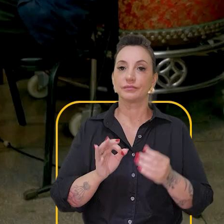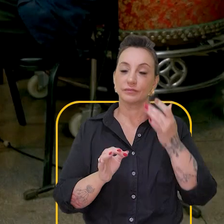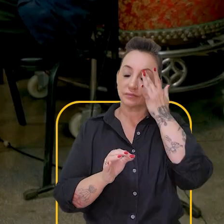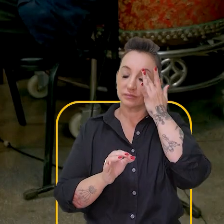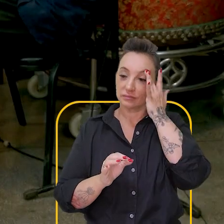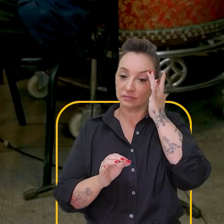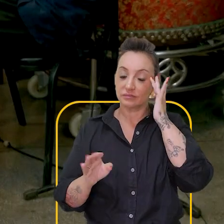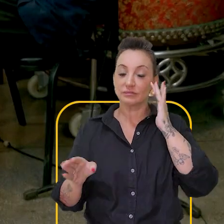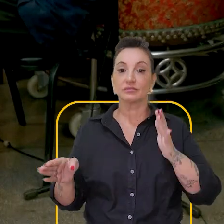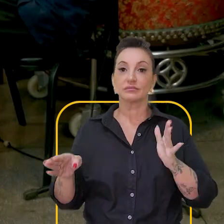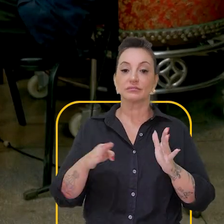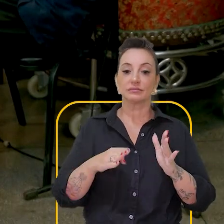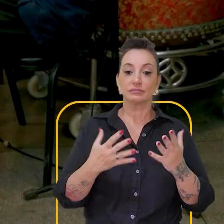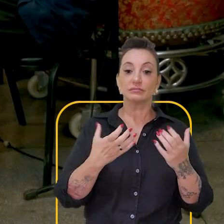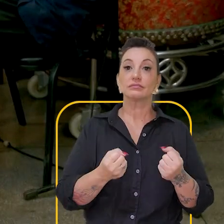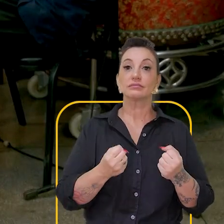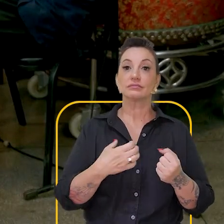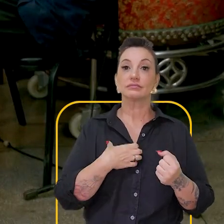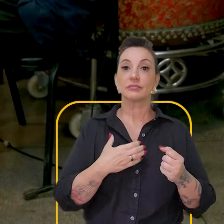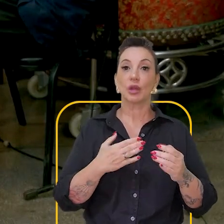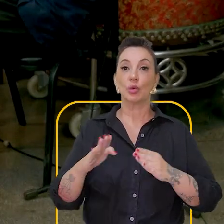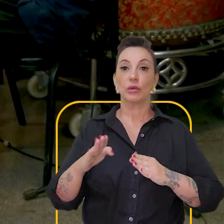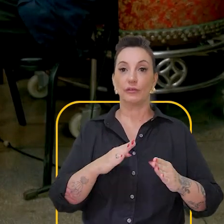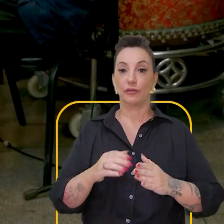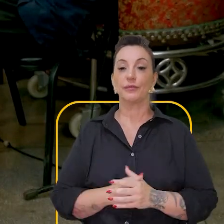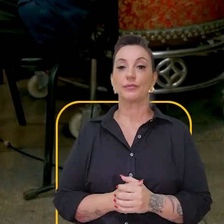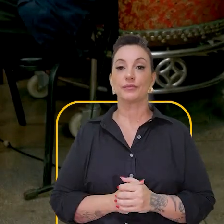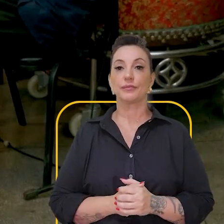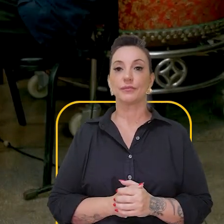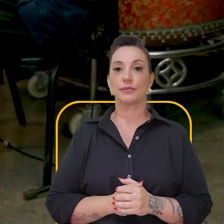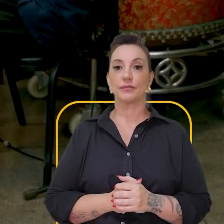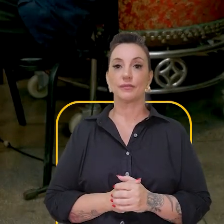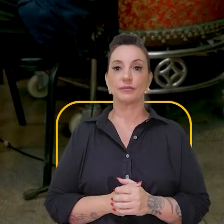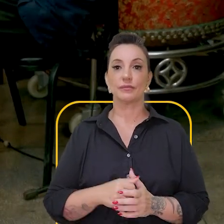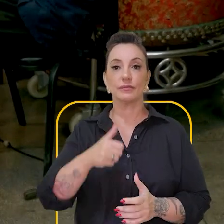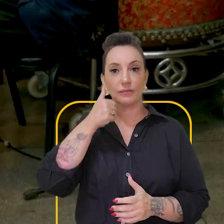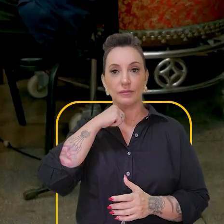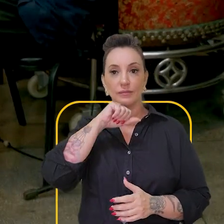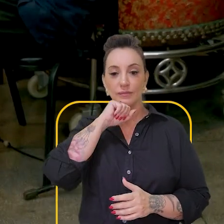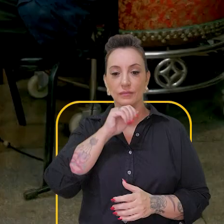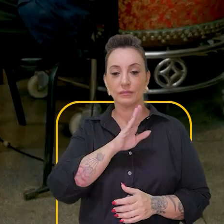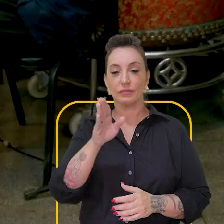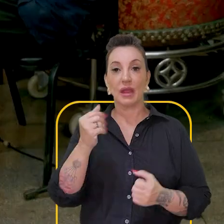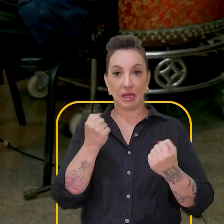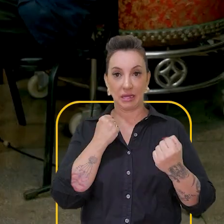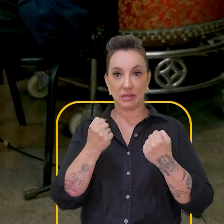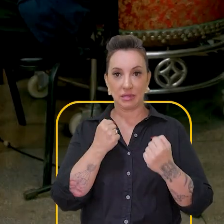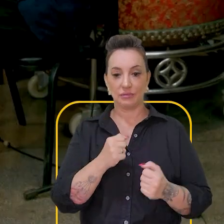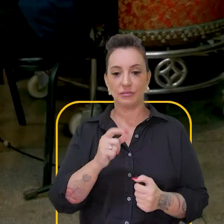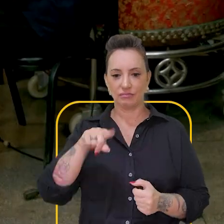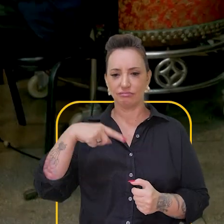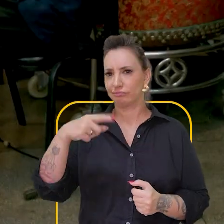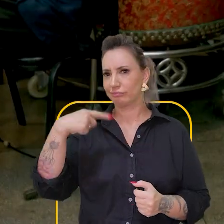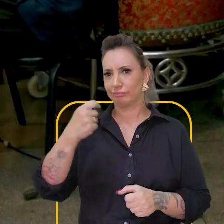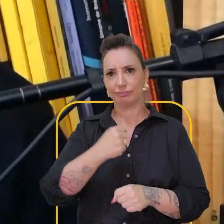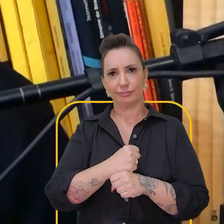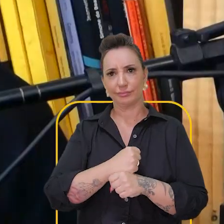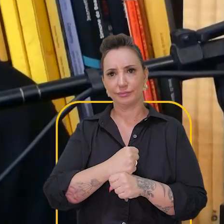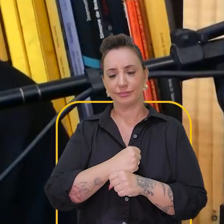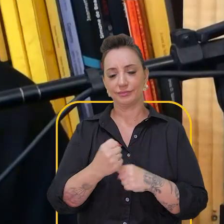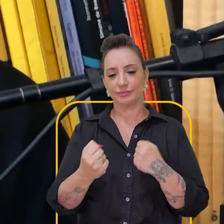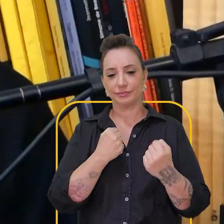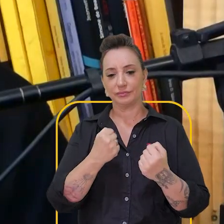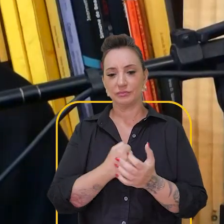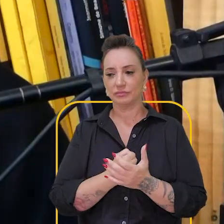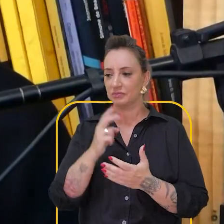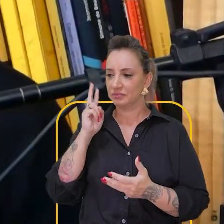na academia depois depois de anos que eu tinha academia e ela viu um pedaço do treino ela falou nossa você aqui é outra pessoa